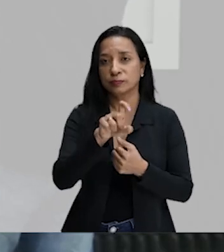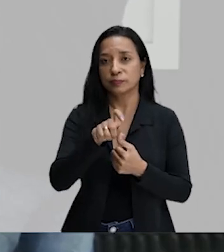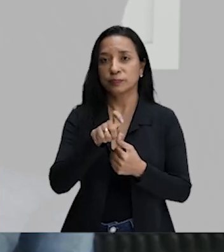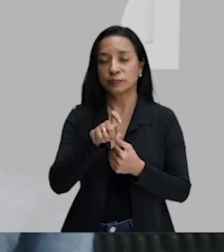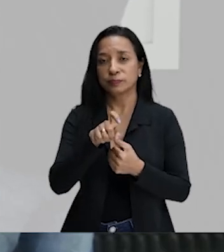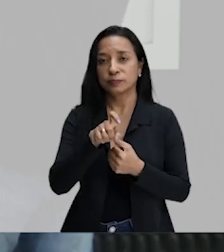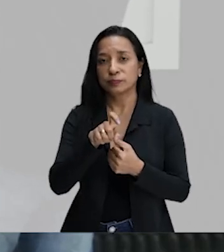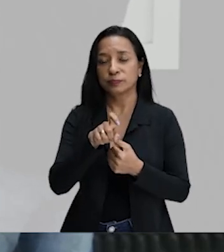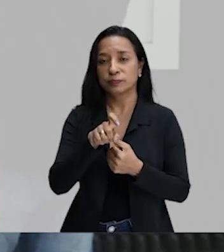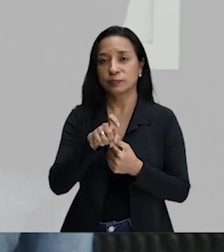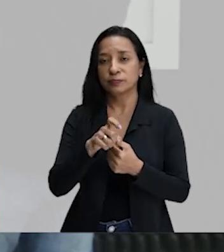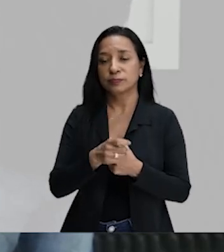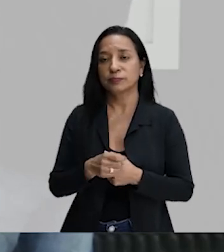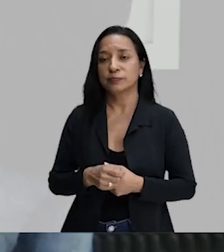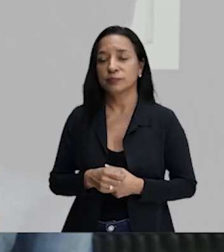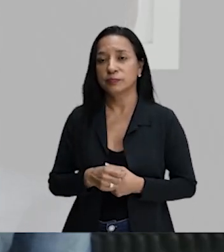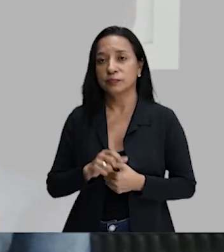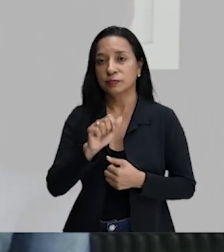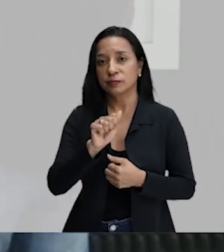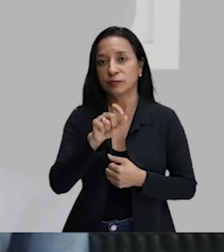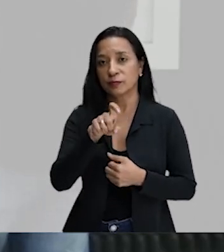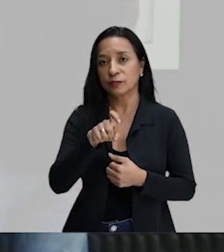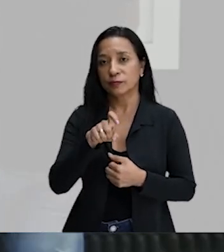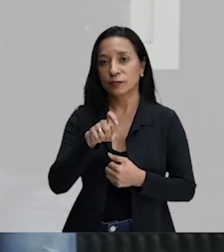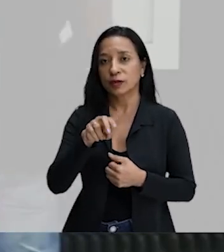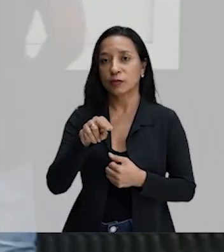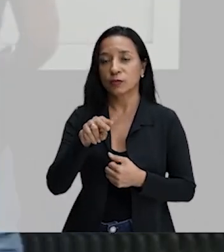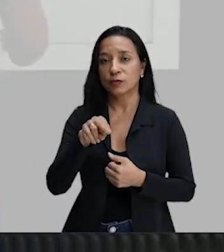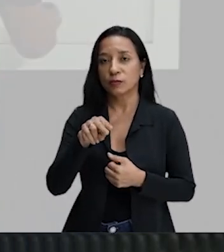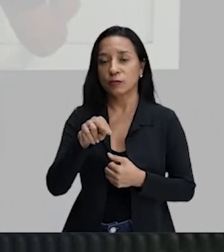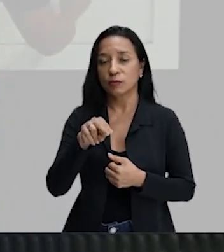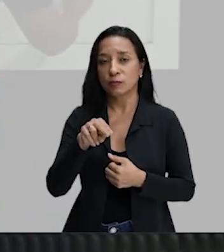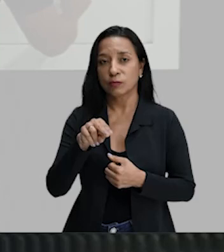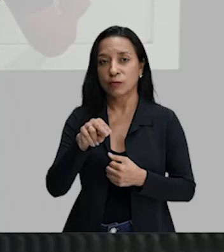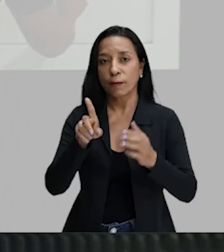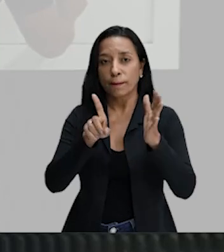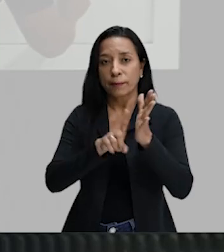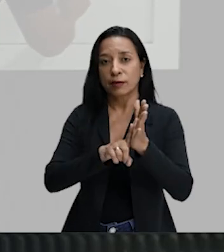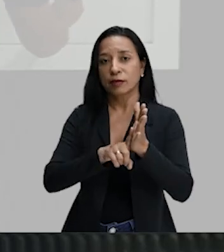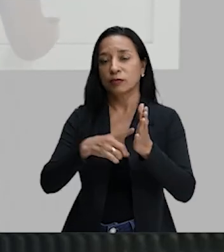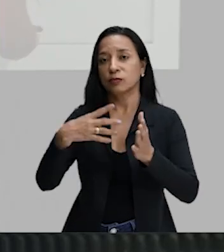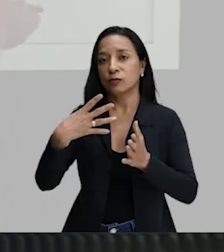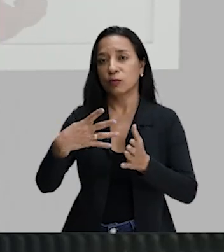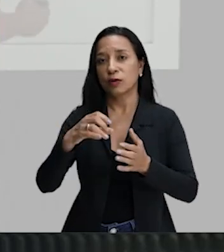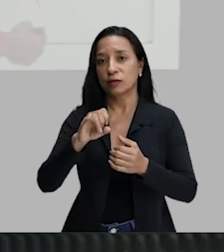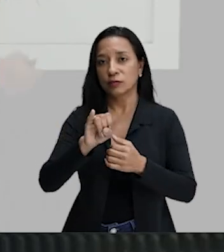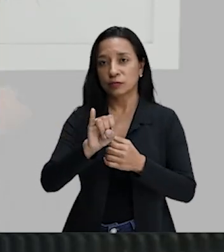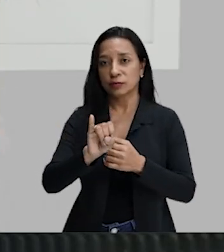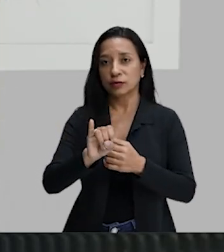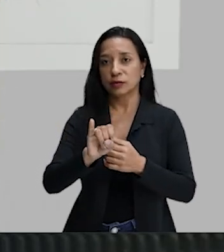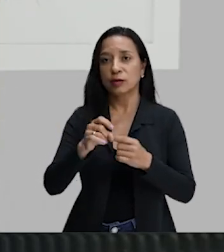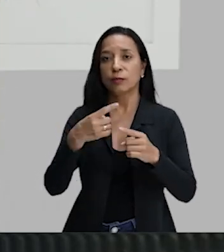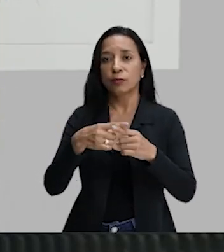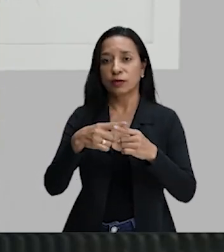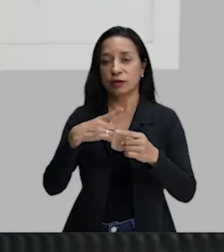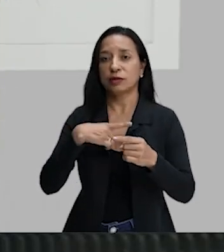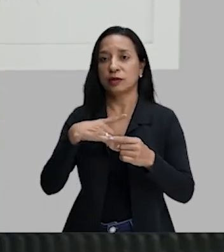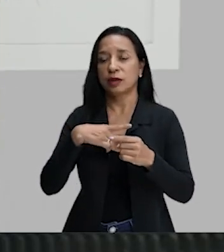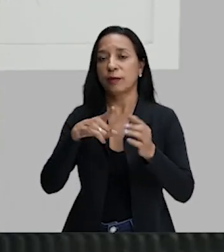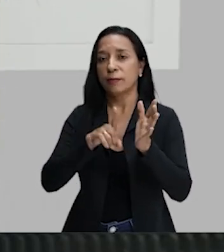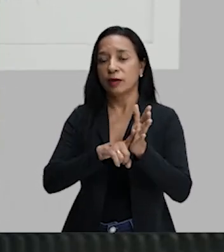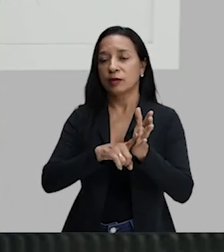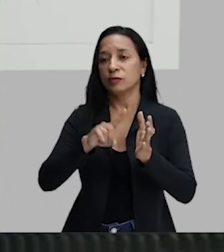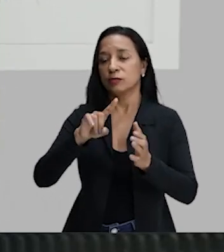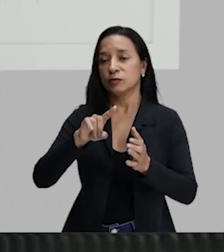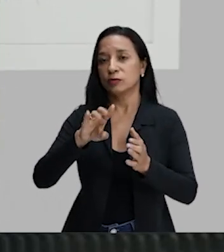O nome AX vai ser igual a AX menos 4i, porque você tem menos 4i